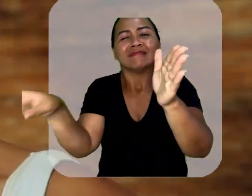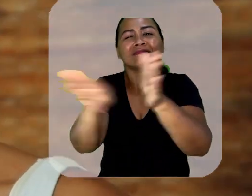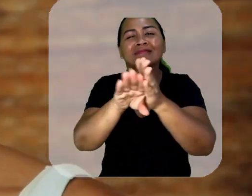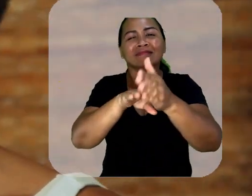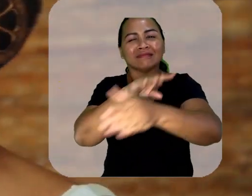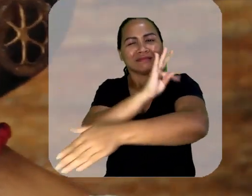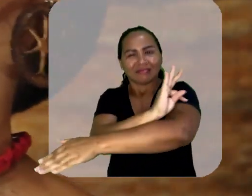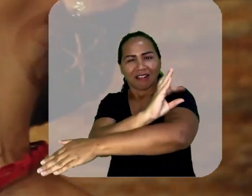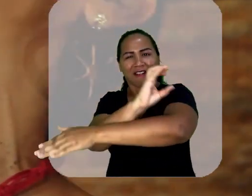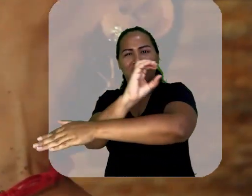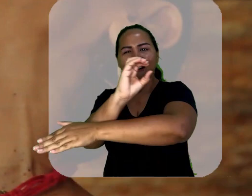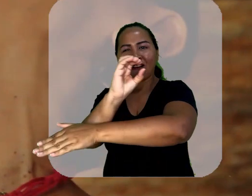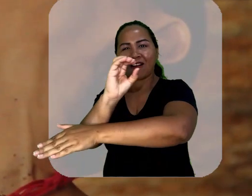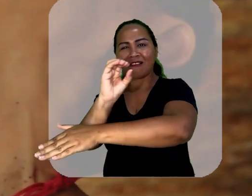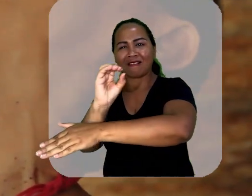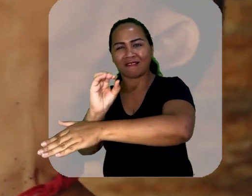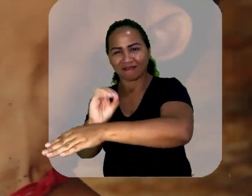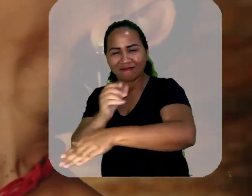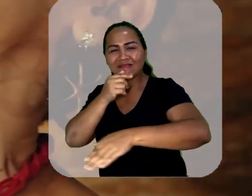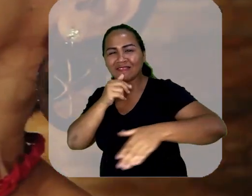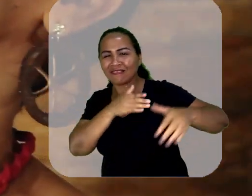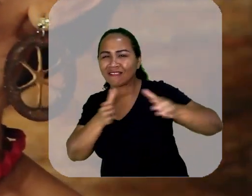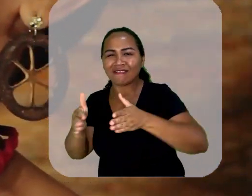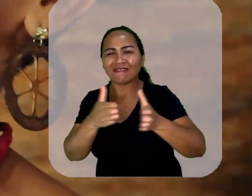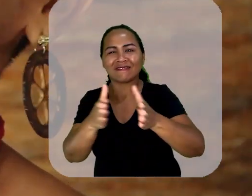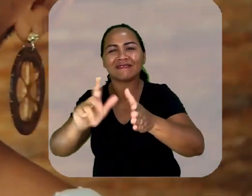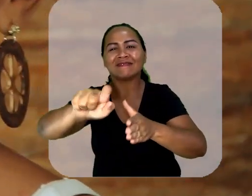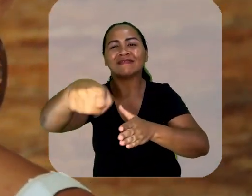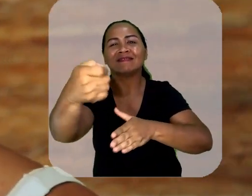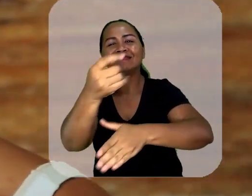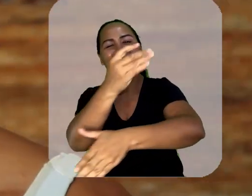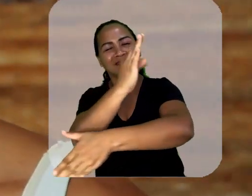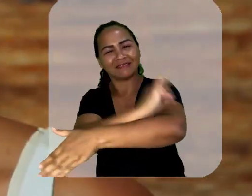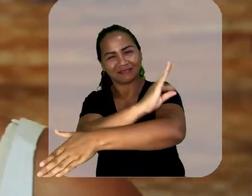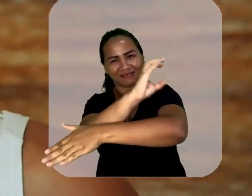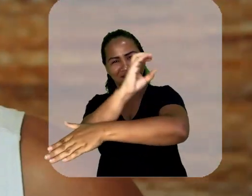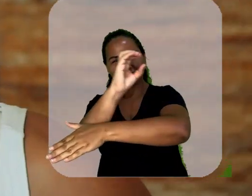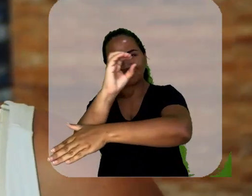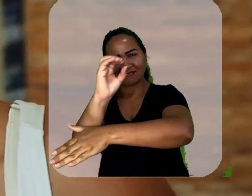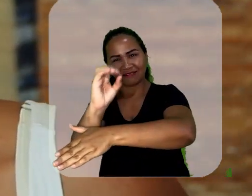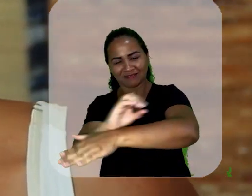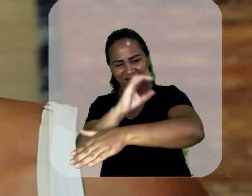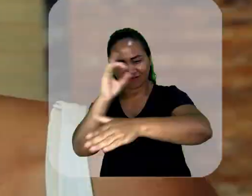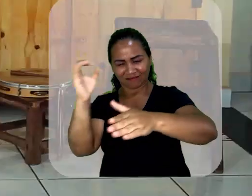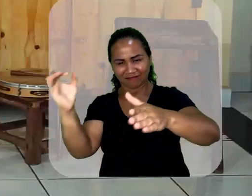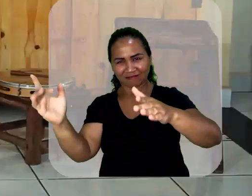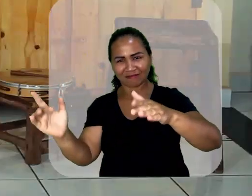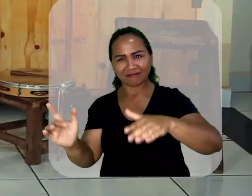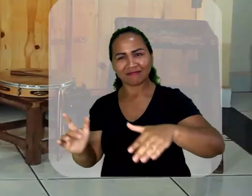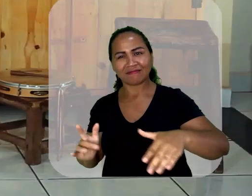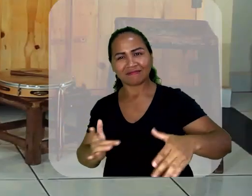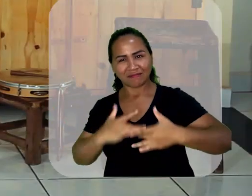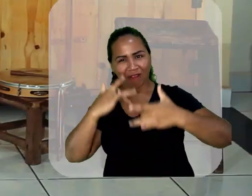Tocantins. Toca essa água, toca